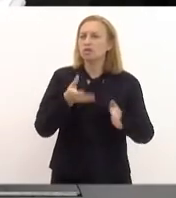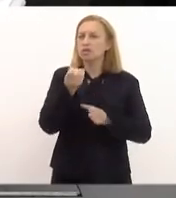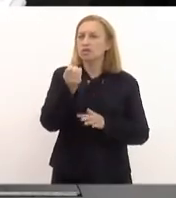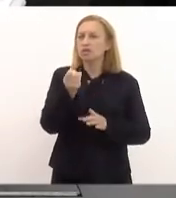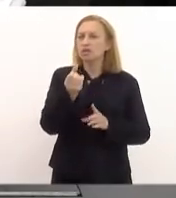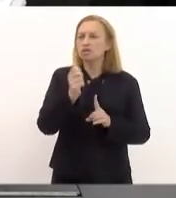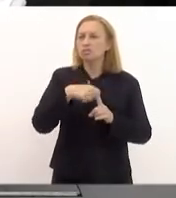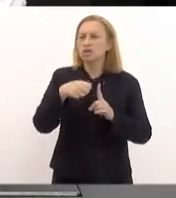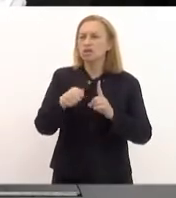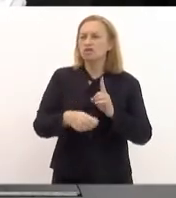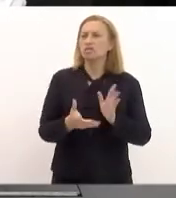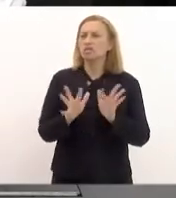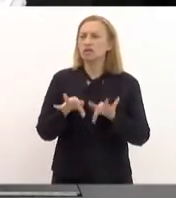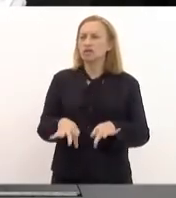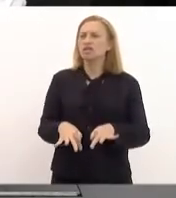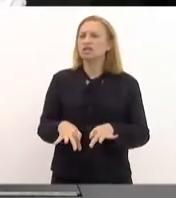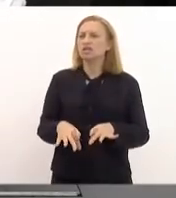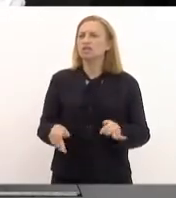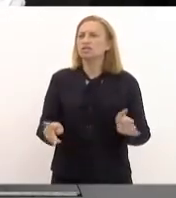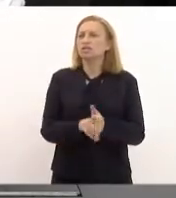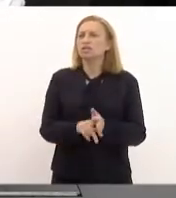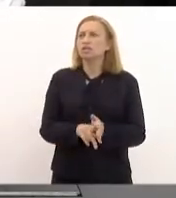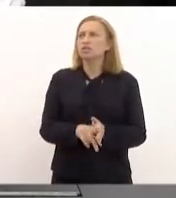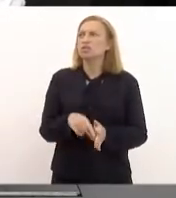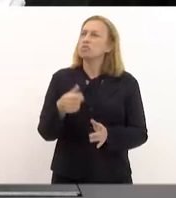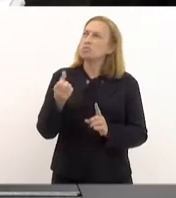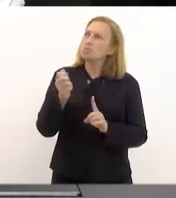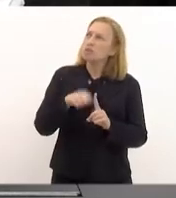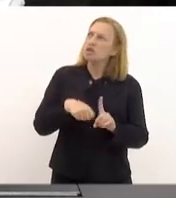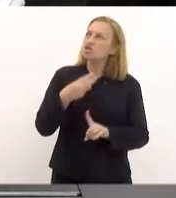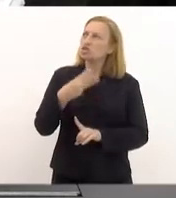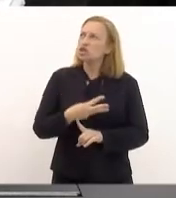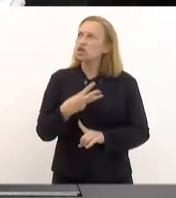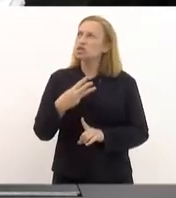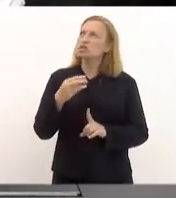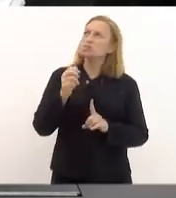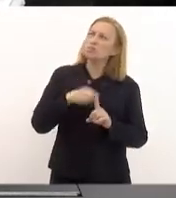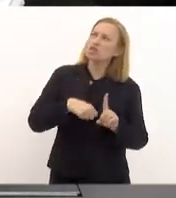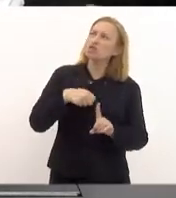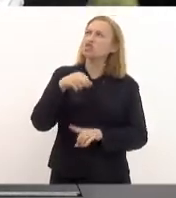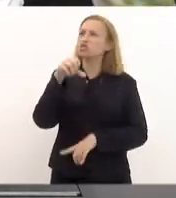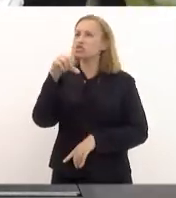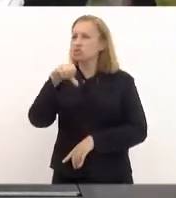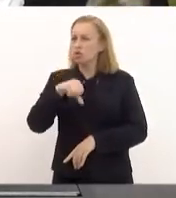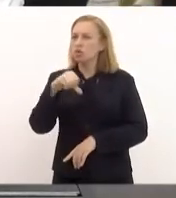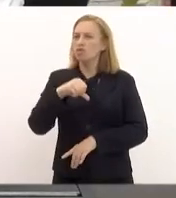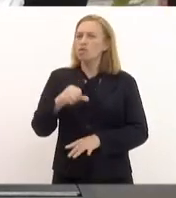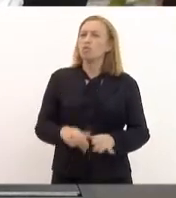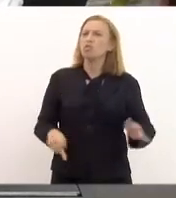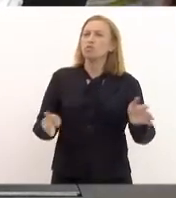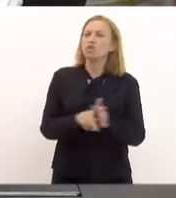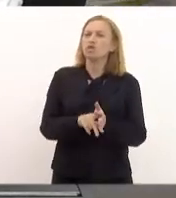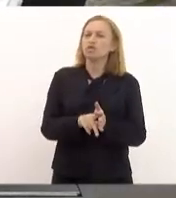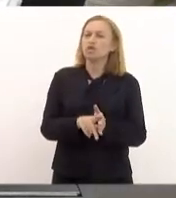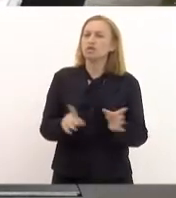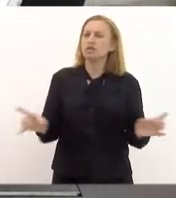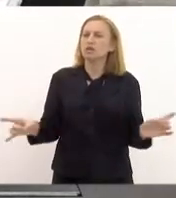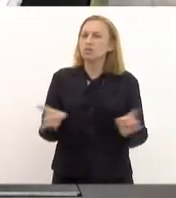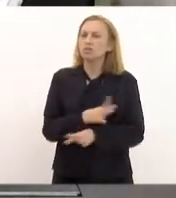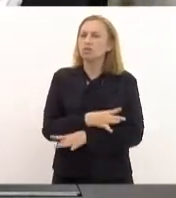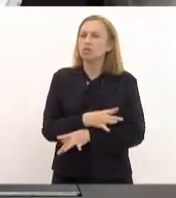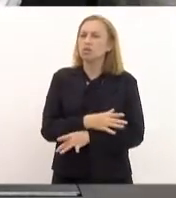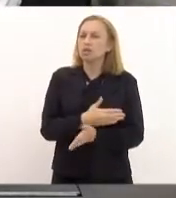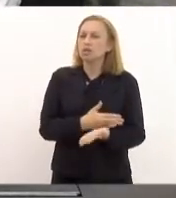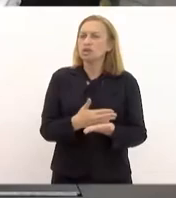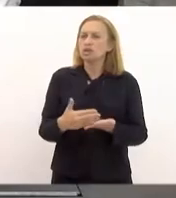projeto. Então, estamos no mês 3, no mês 9. Esse projeto está sendo concluído. A partir